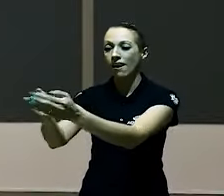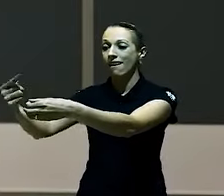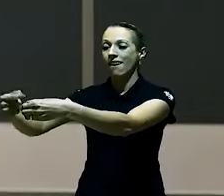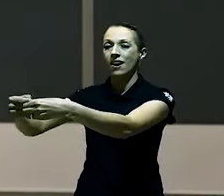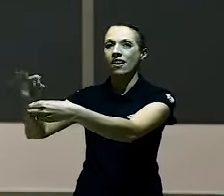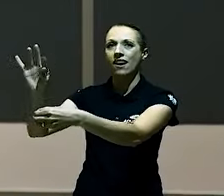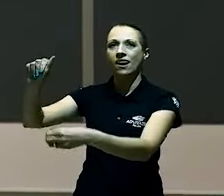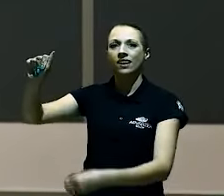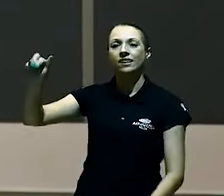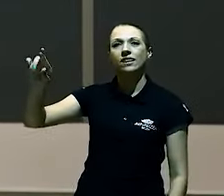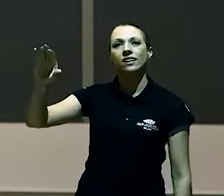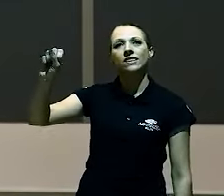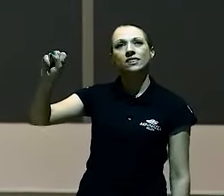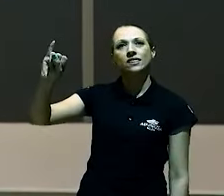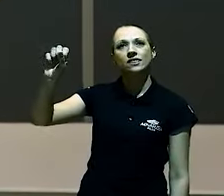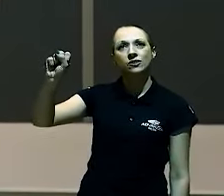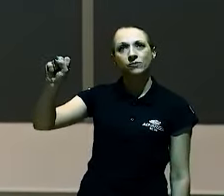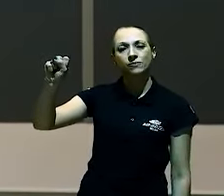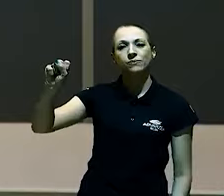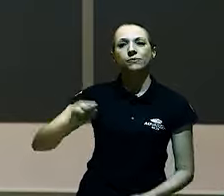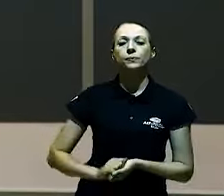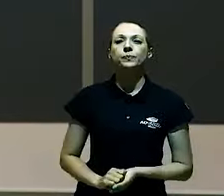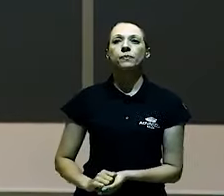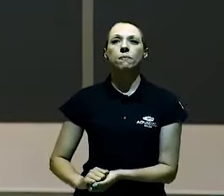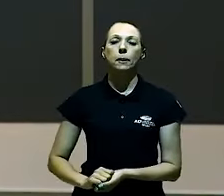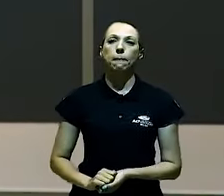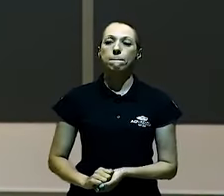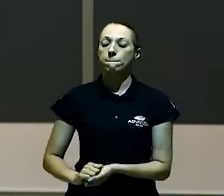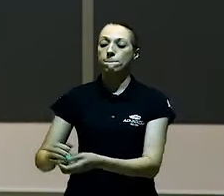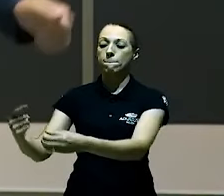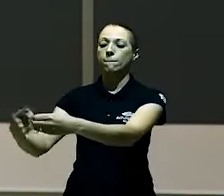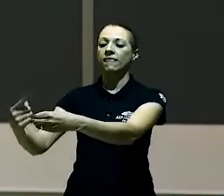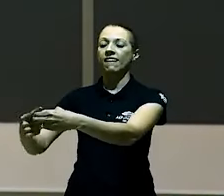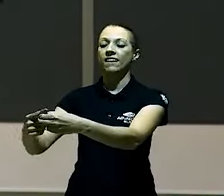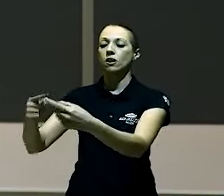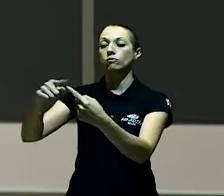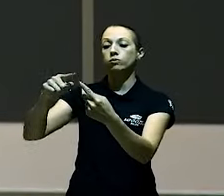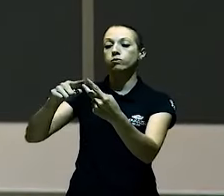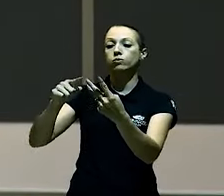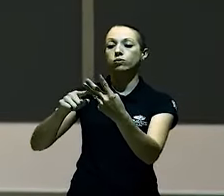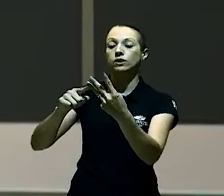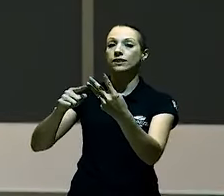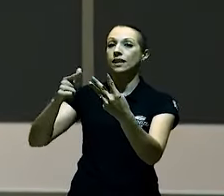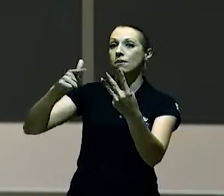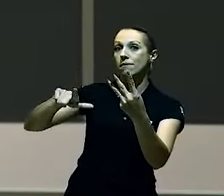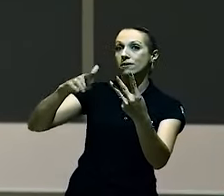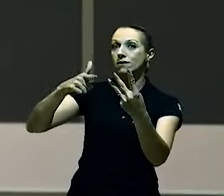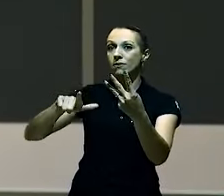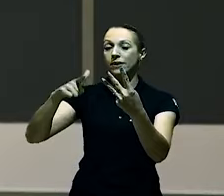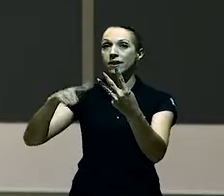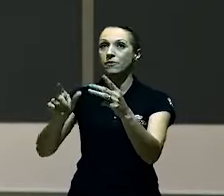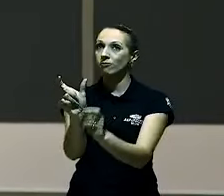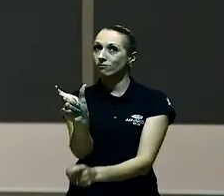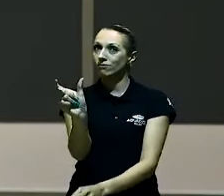Você percebeu que no versículo 3 a palavra Tarsis se repete aí 3 vezes? Jonas se levantou para fugir da presença do Senhor